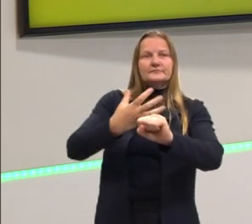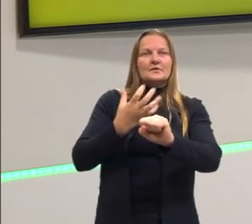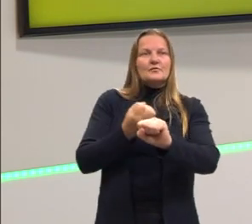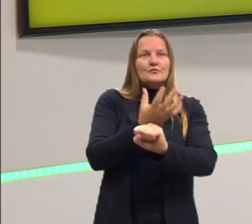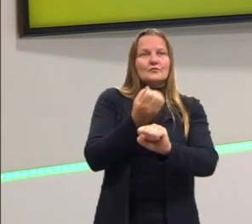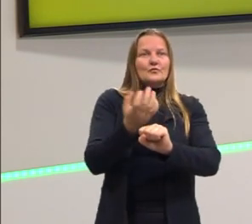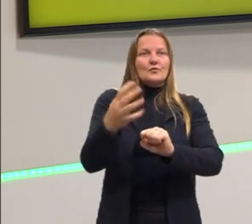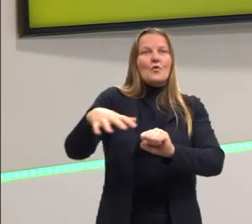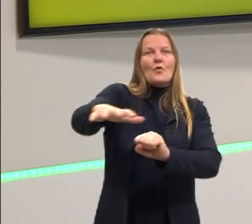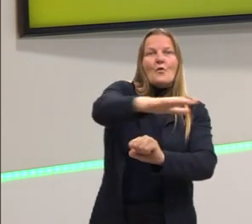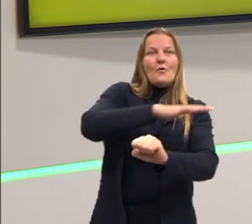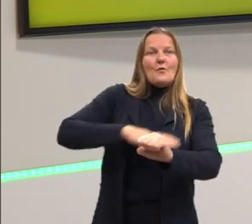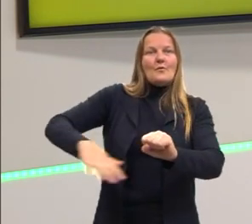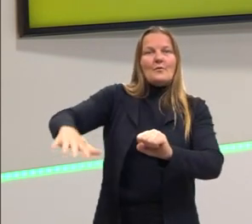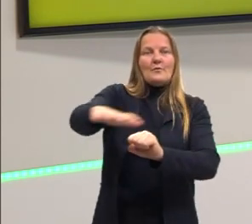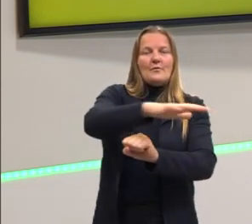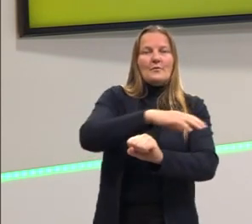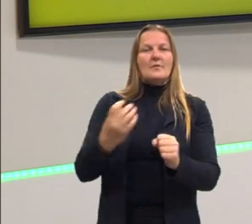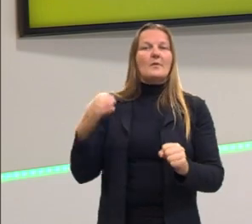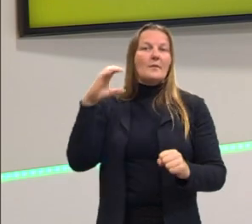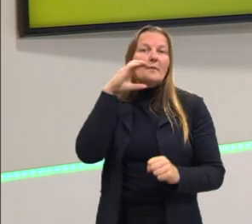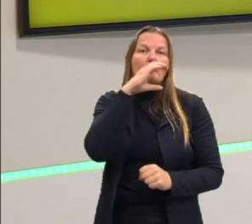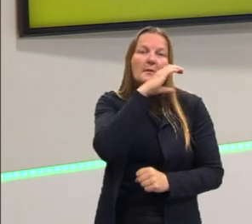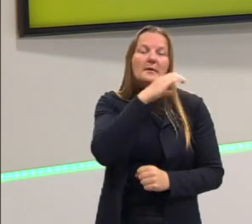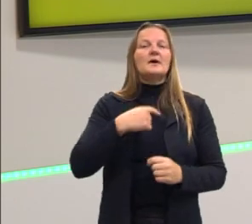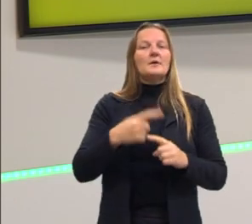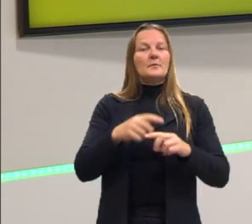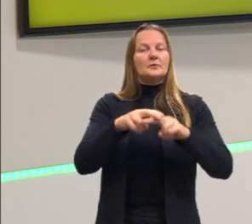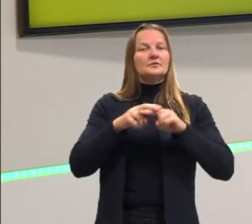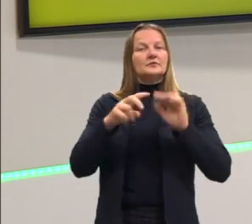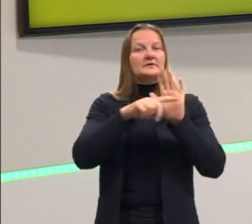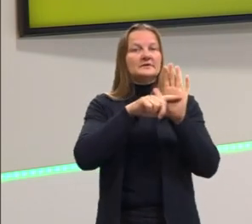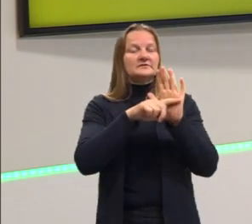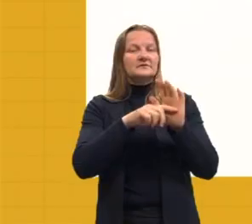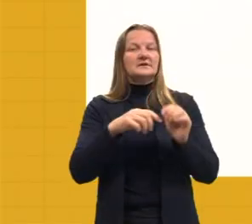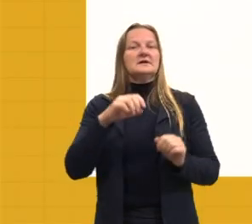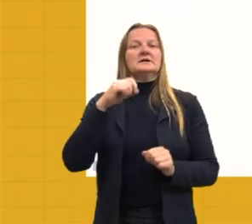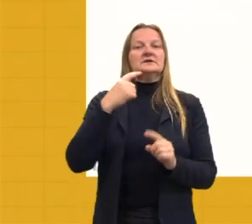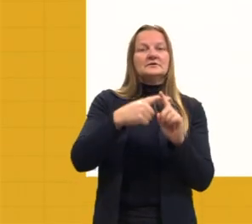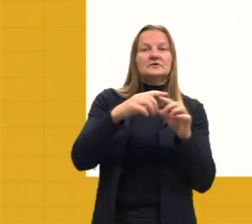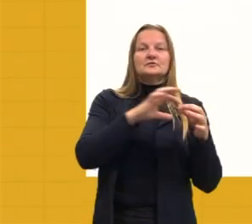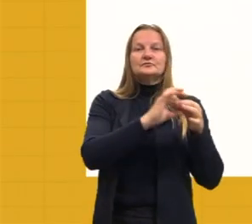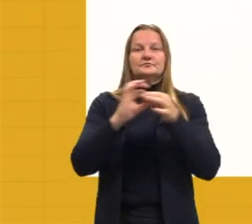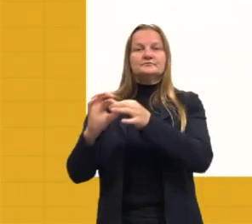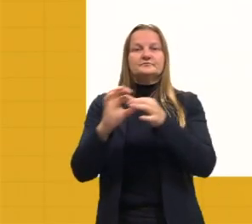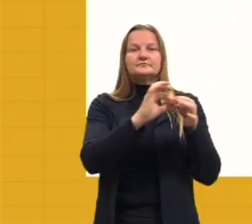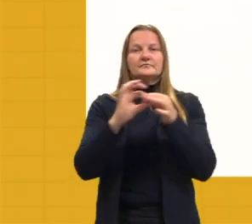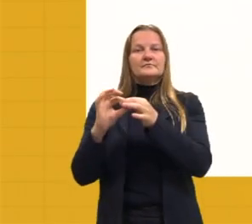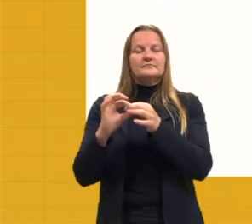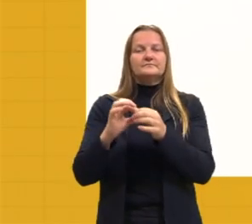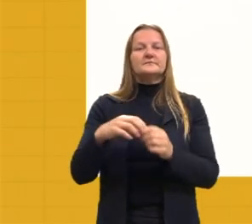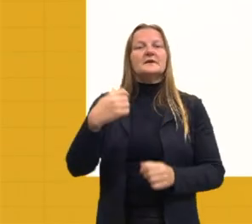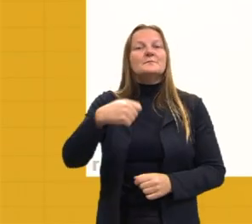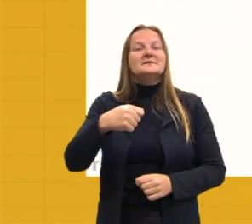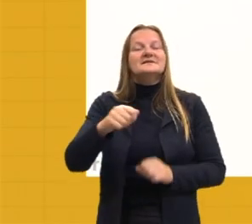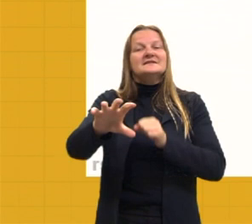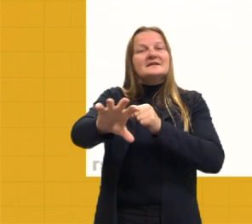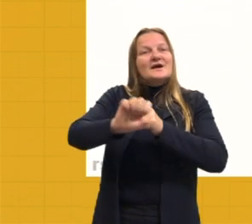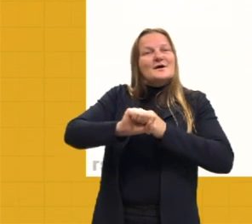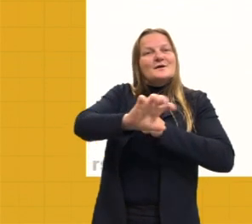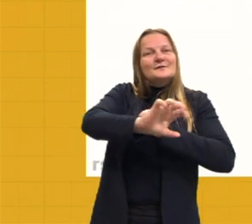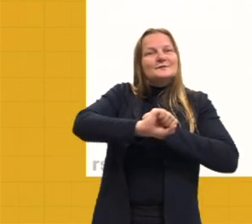para o meio ambiente Então ela aquece Uma Mente por isso que ela negativa já nós de ligação ela precisa de